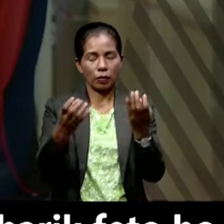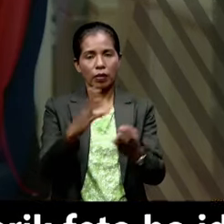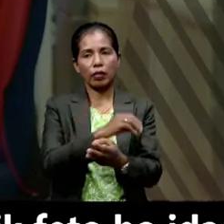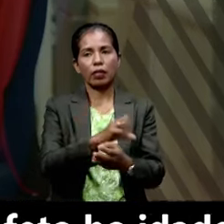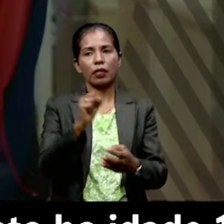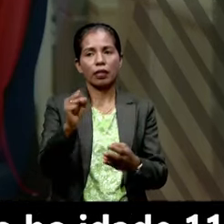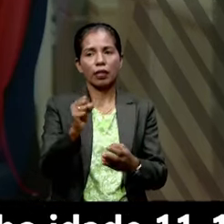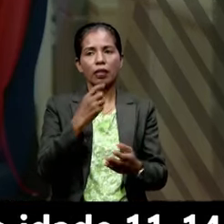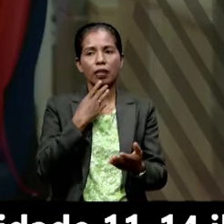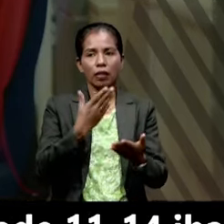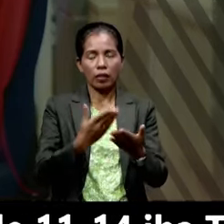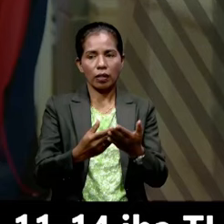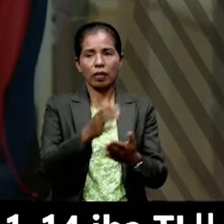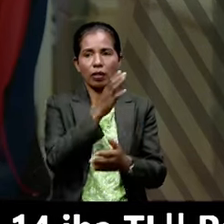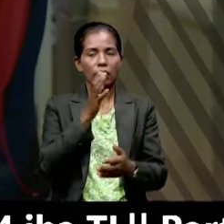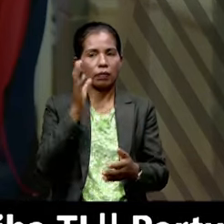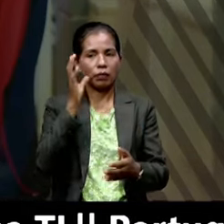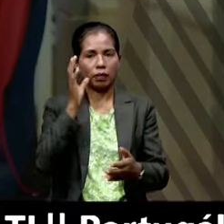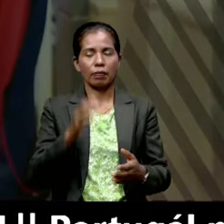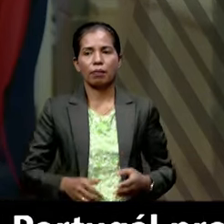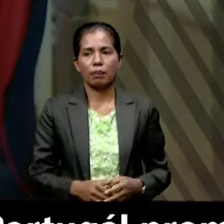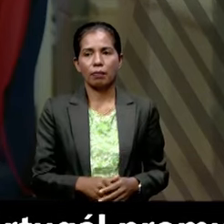setor agricultura.